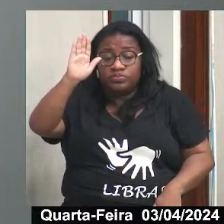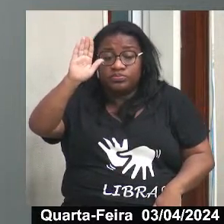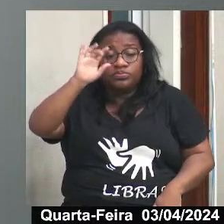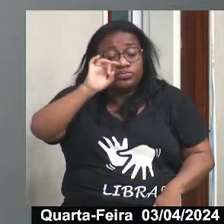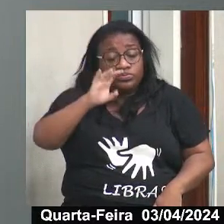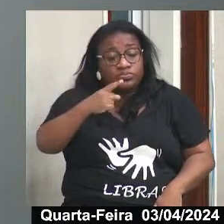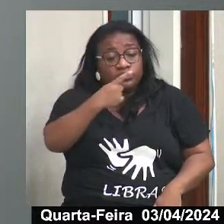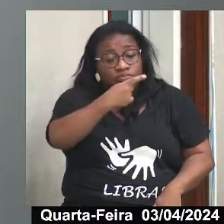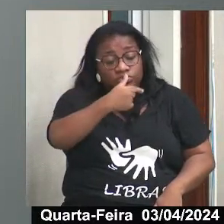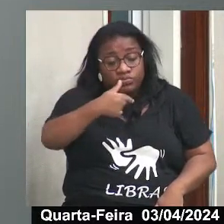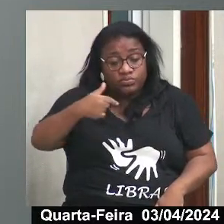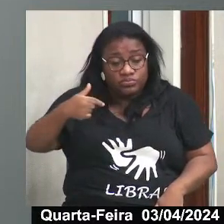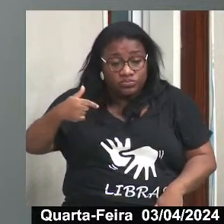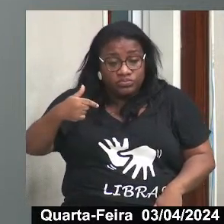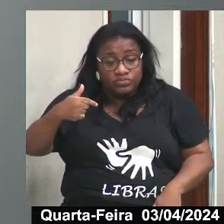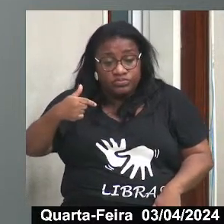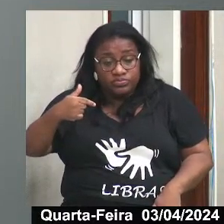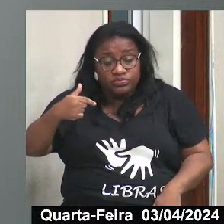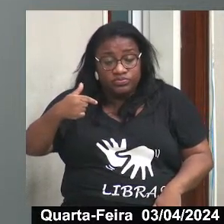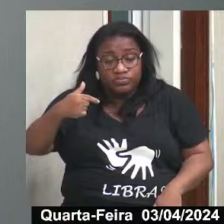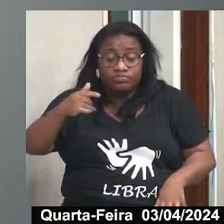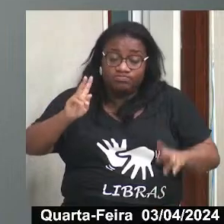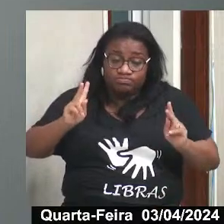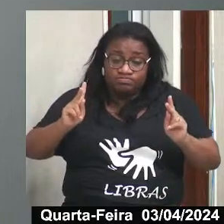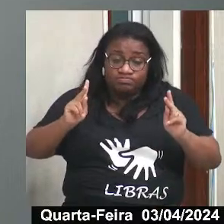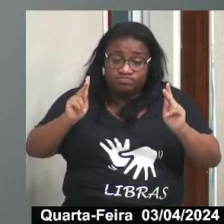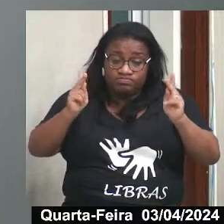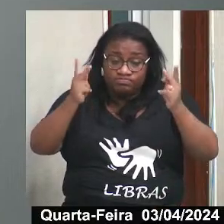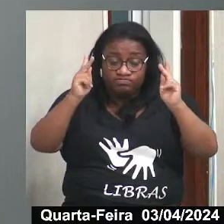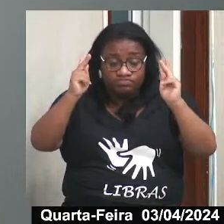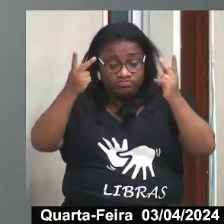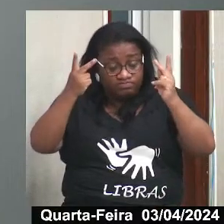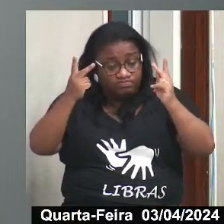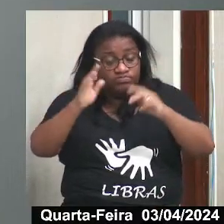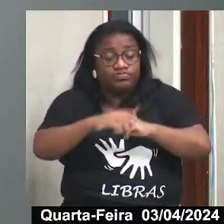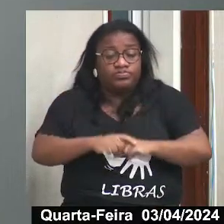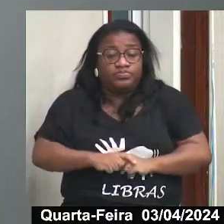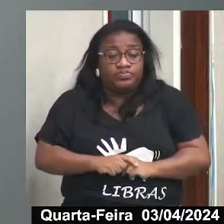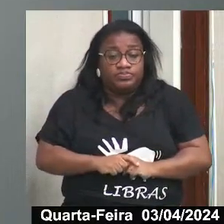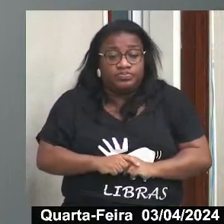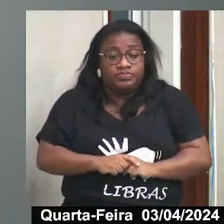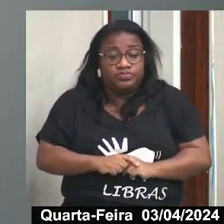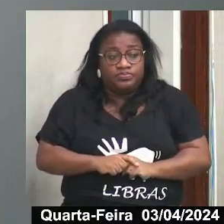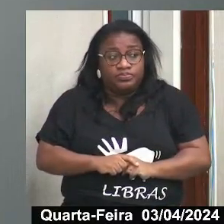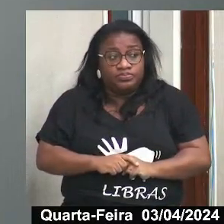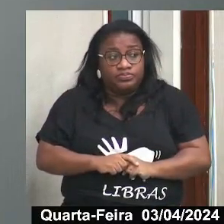que 17 candidatos sentassem essa cadeira, Alexandre Campos. Então não é fácil.